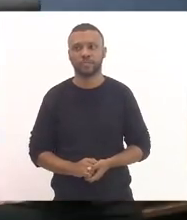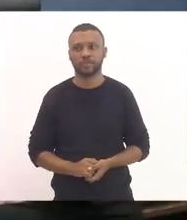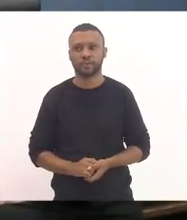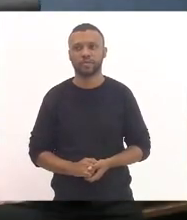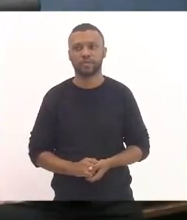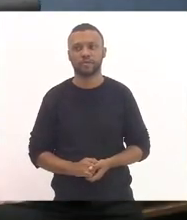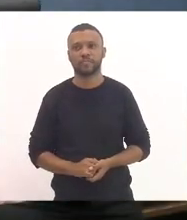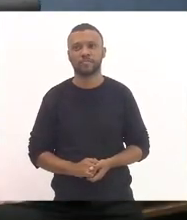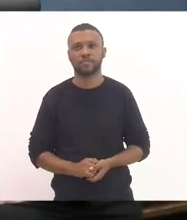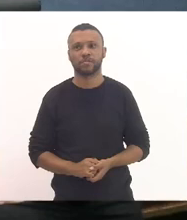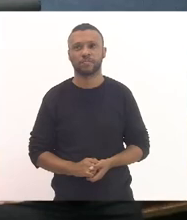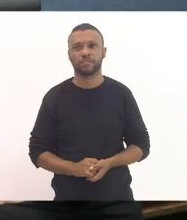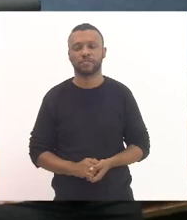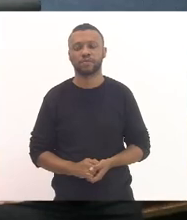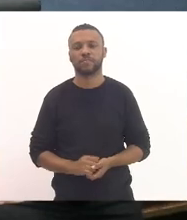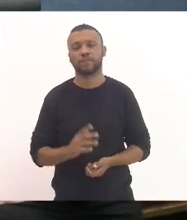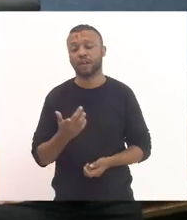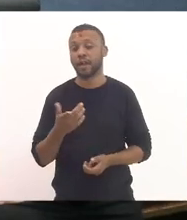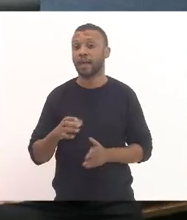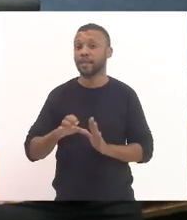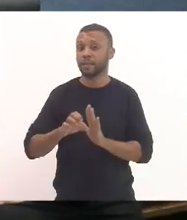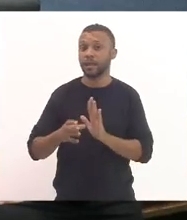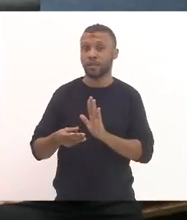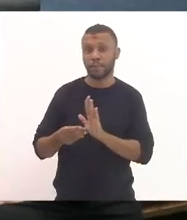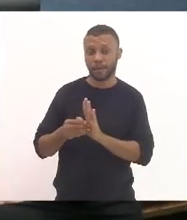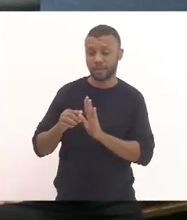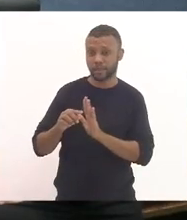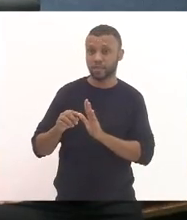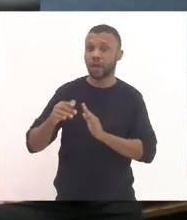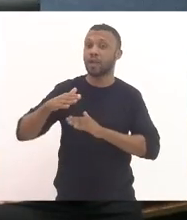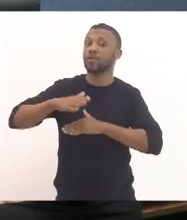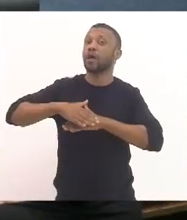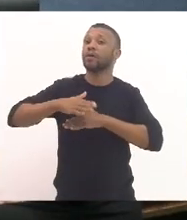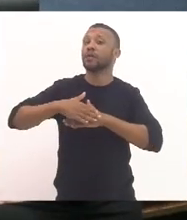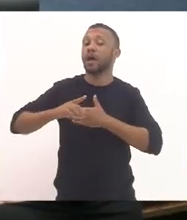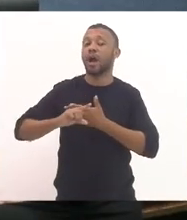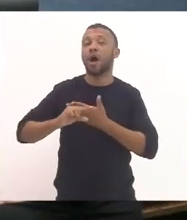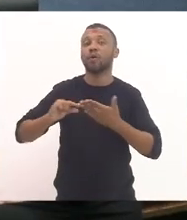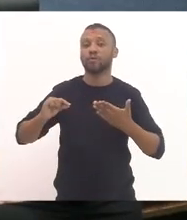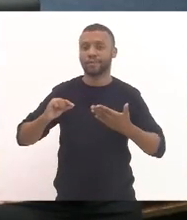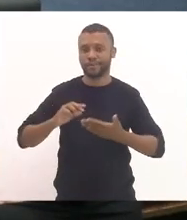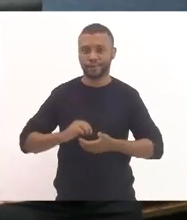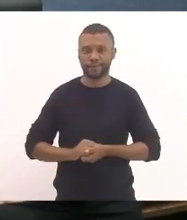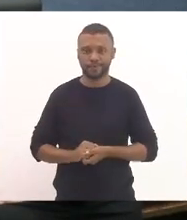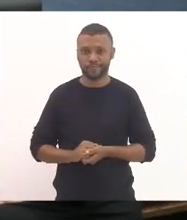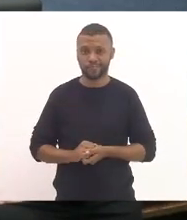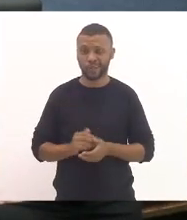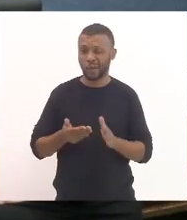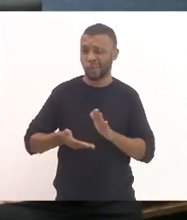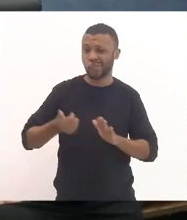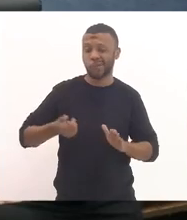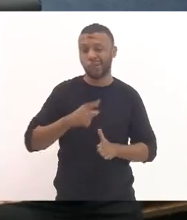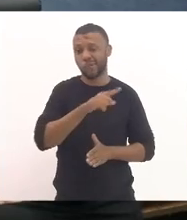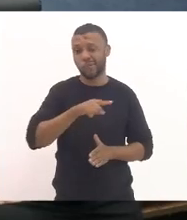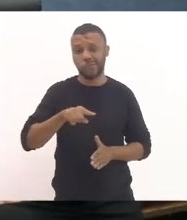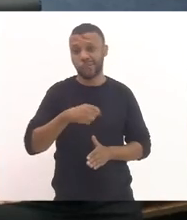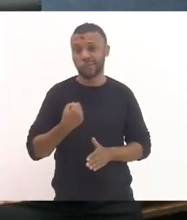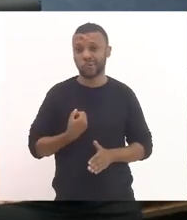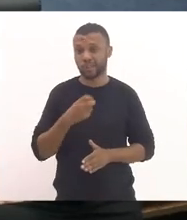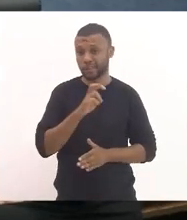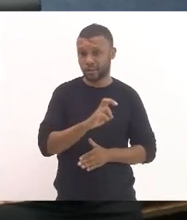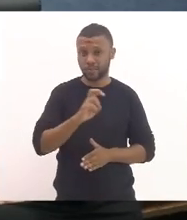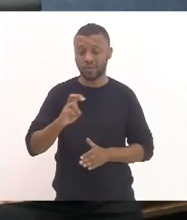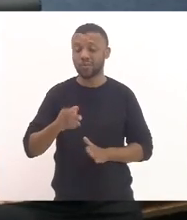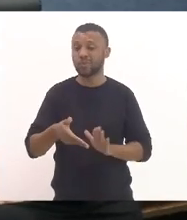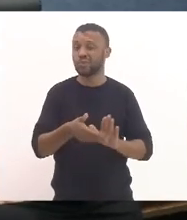e aliás é essa é uma emenda de nossa autoria acabando com tudo a555